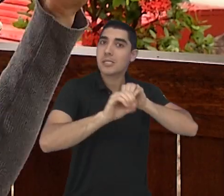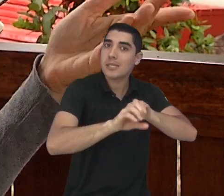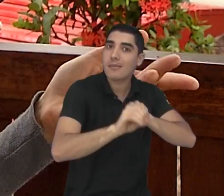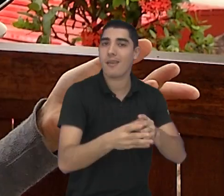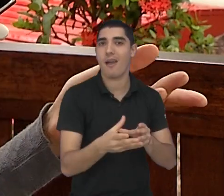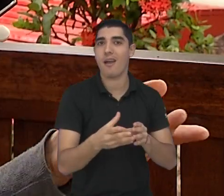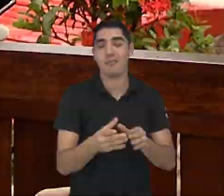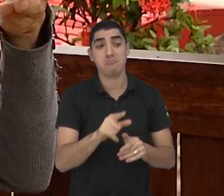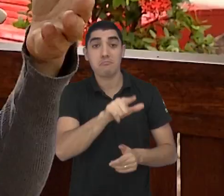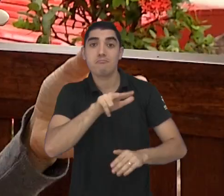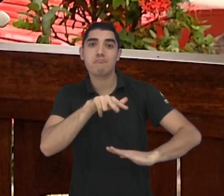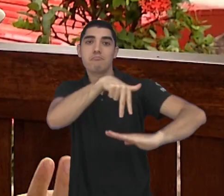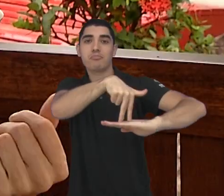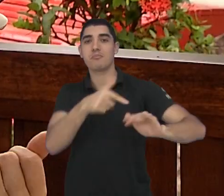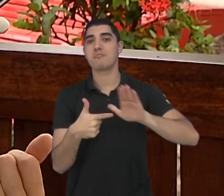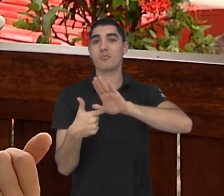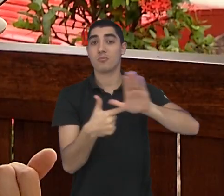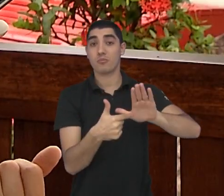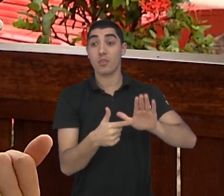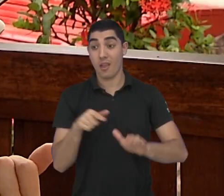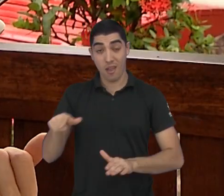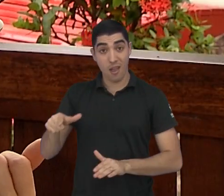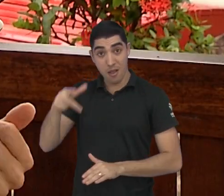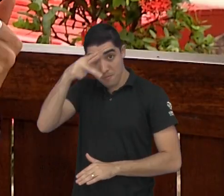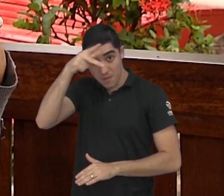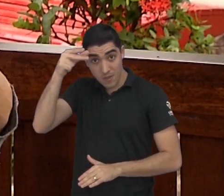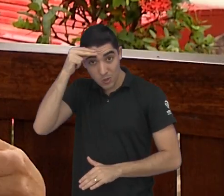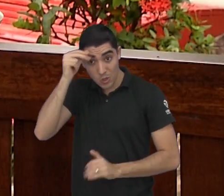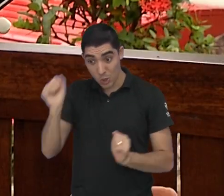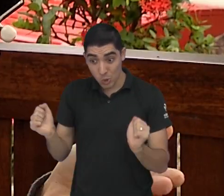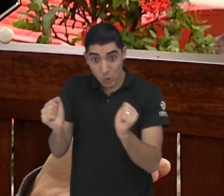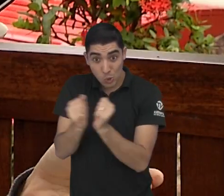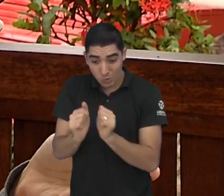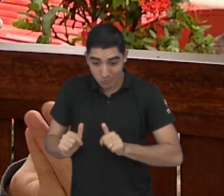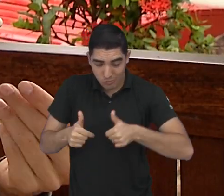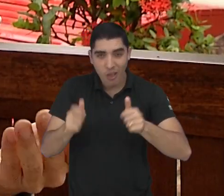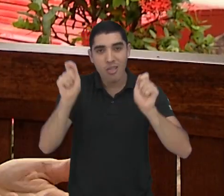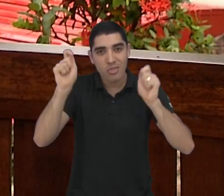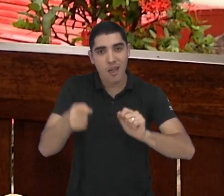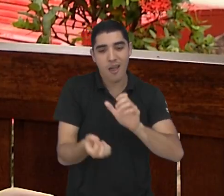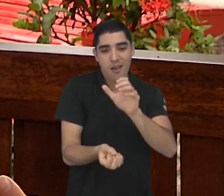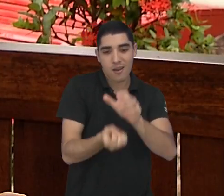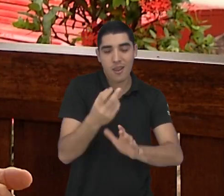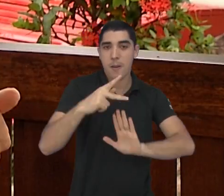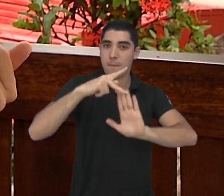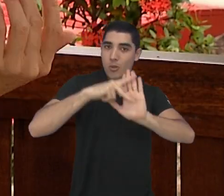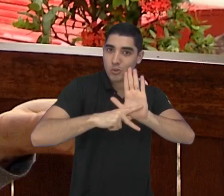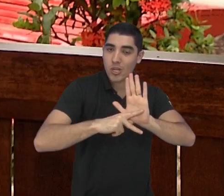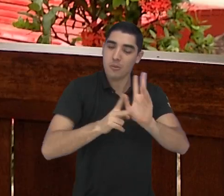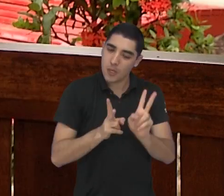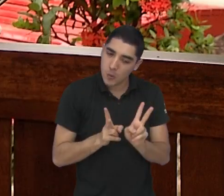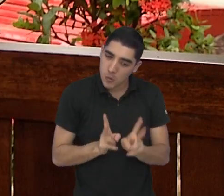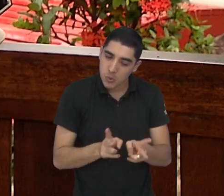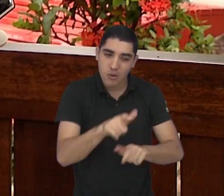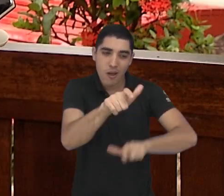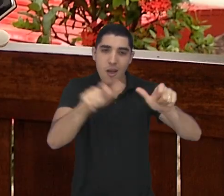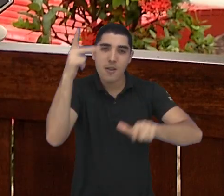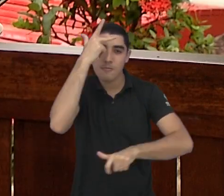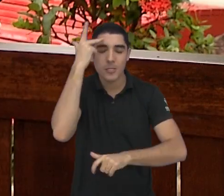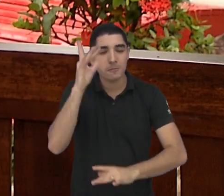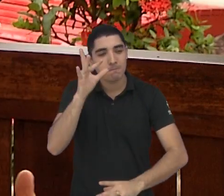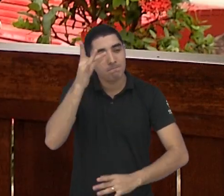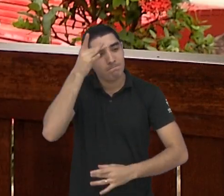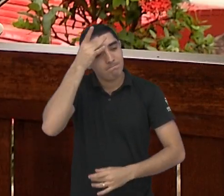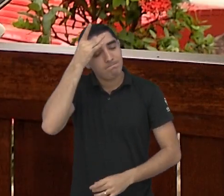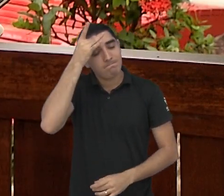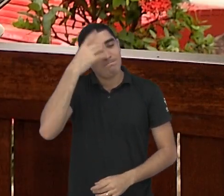se apresentarem. Isso, através de políticas públicas, conseguimos levantar projetos para preservar a memória dessas